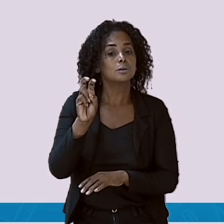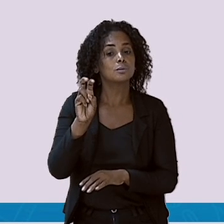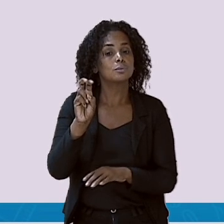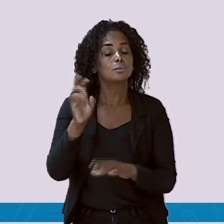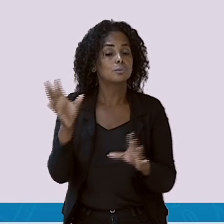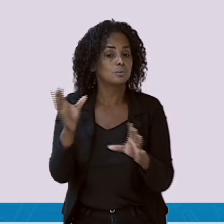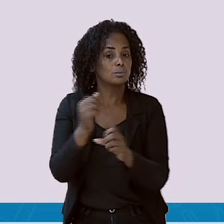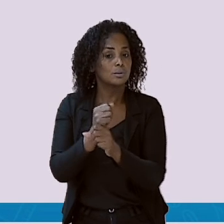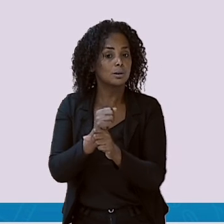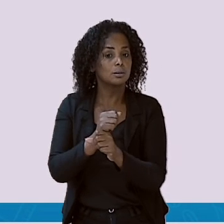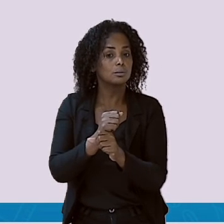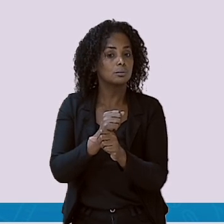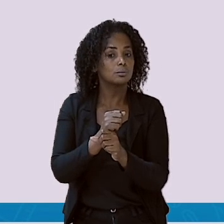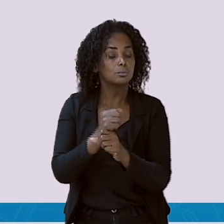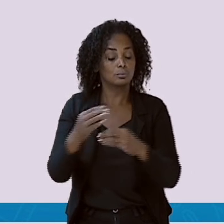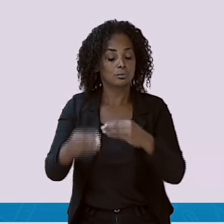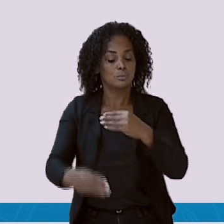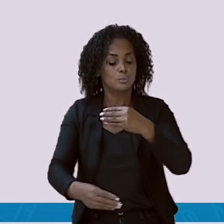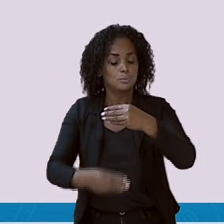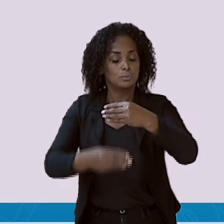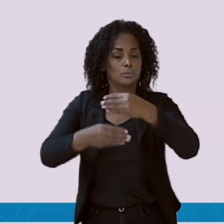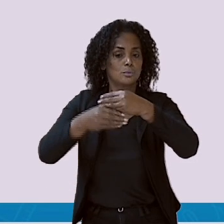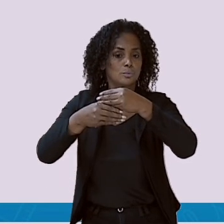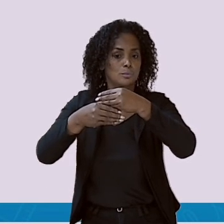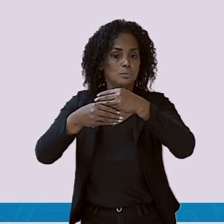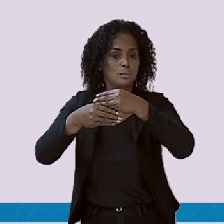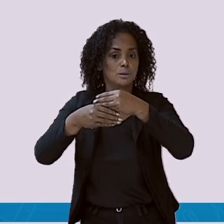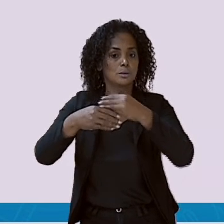Ficando assim o arredondamento de